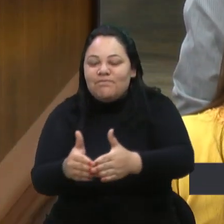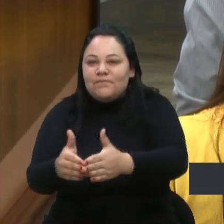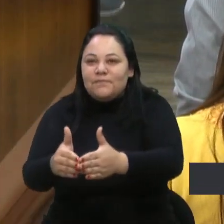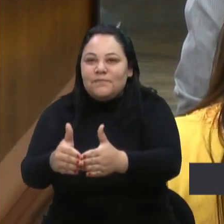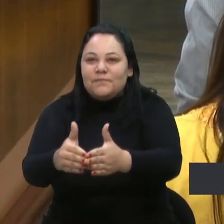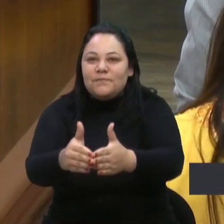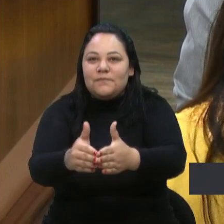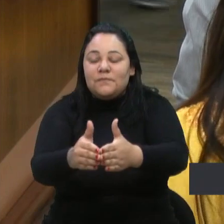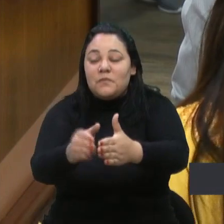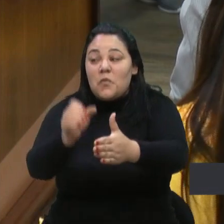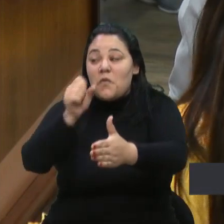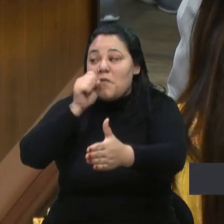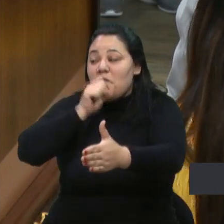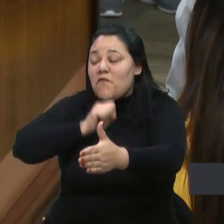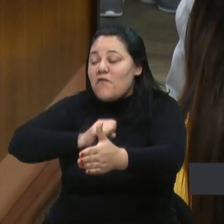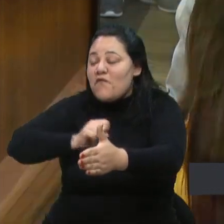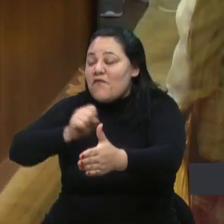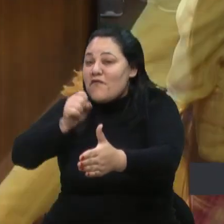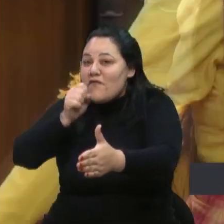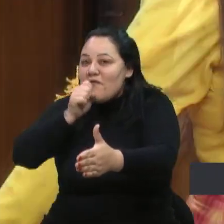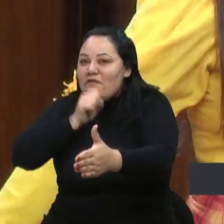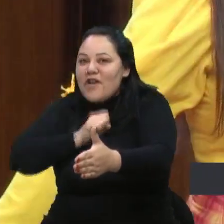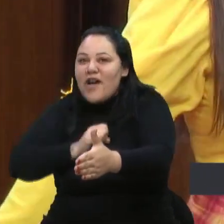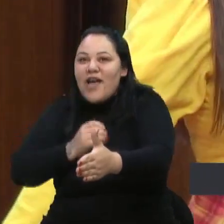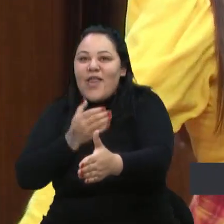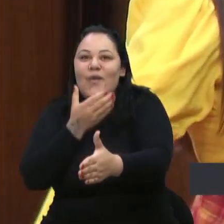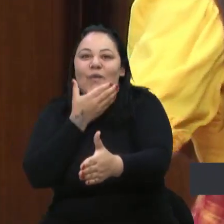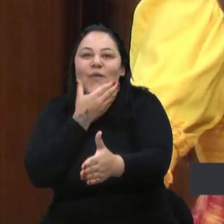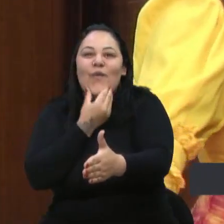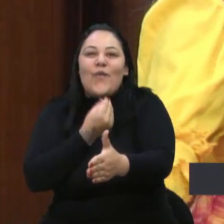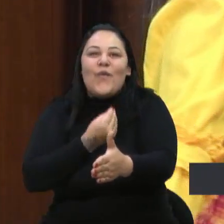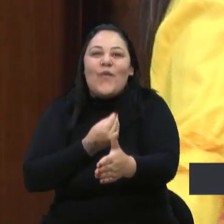Foi um velho marinheiro